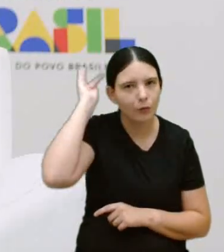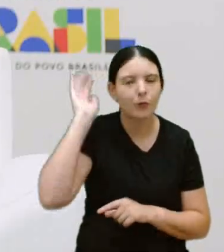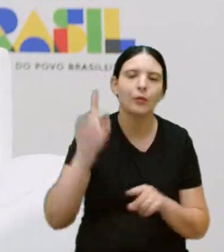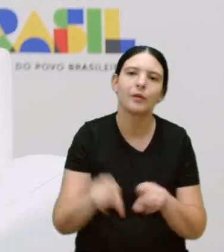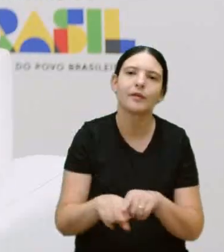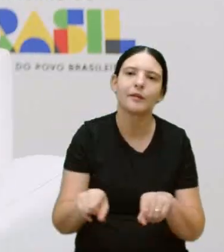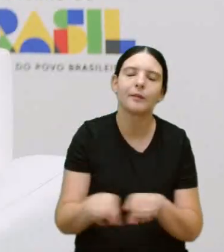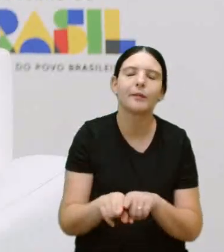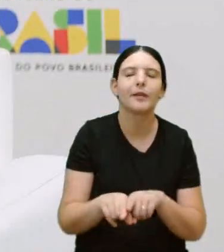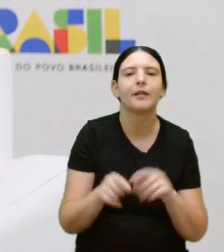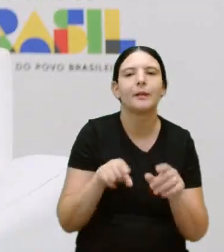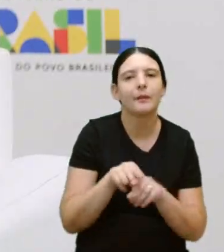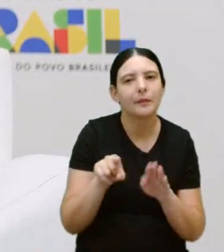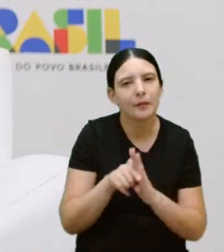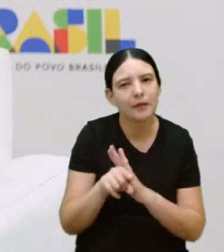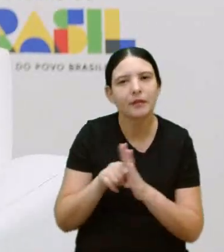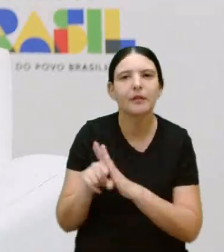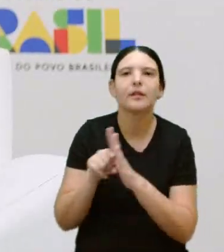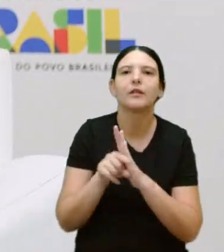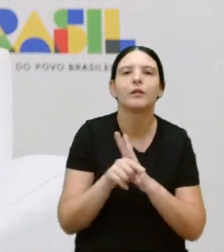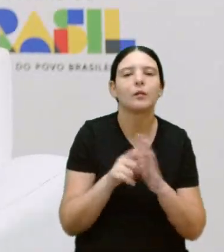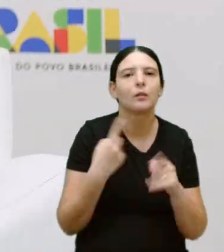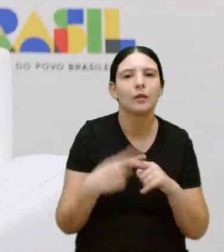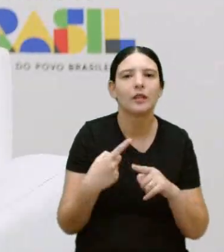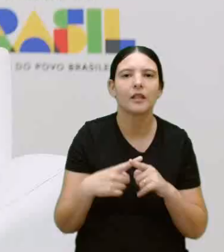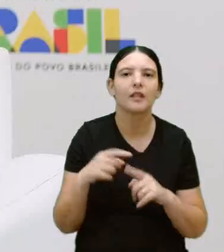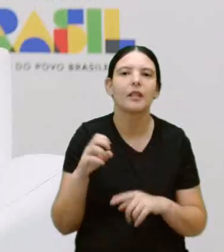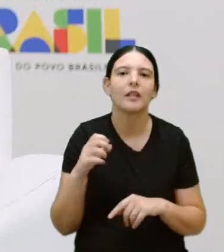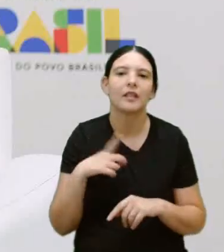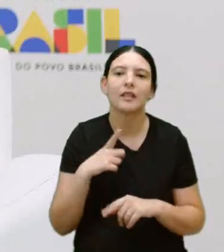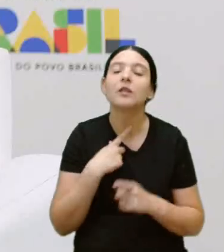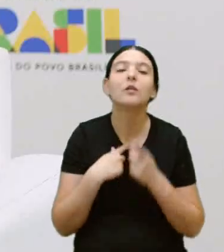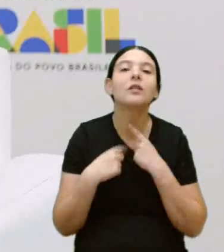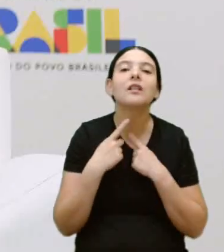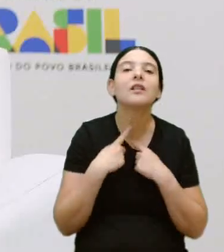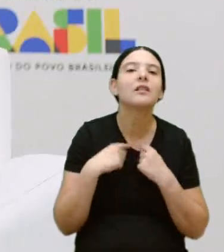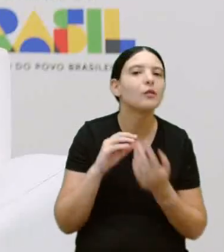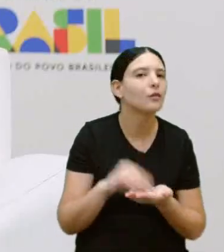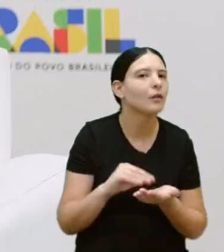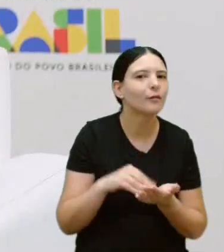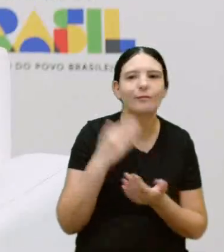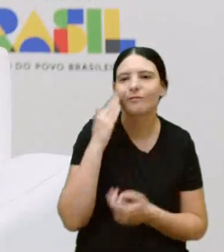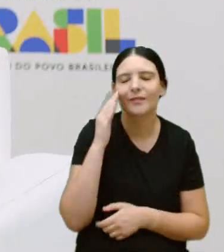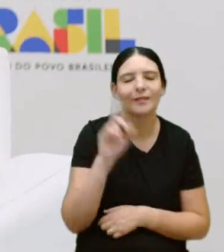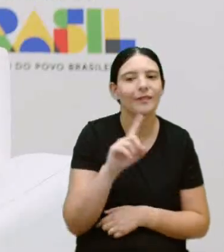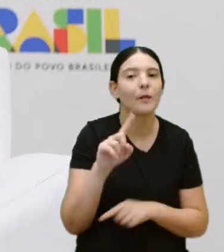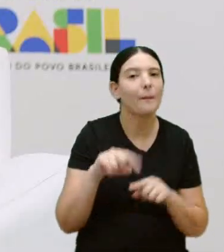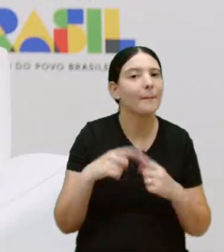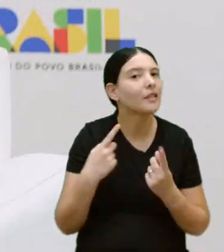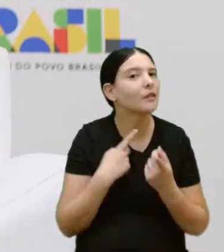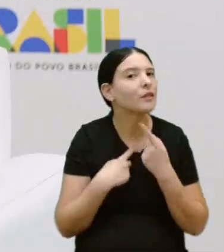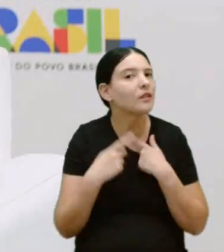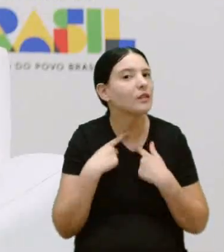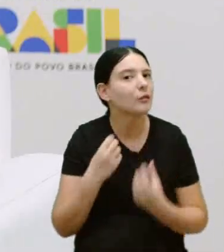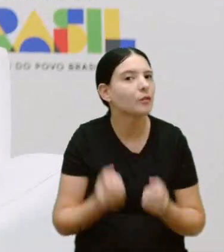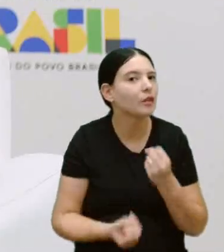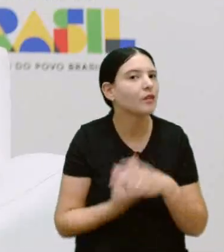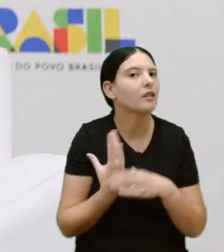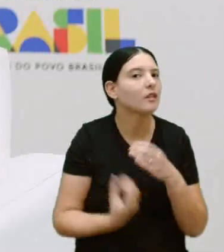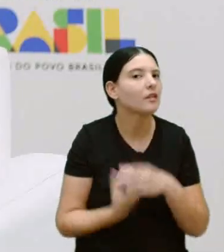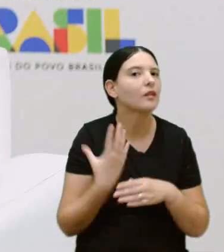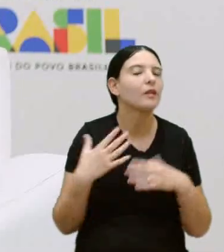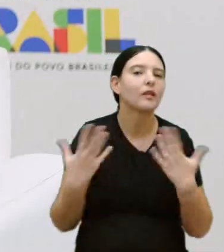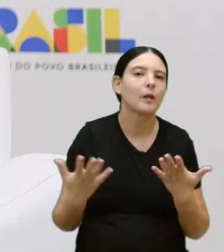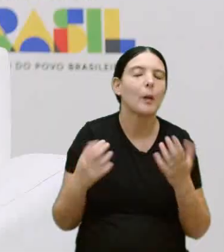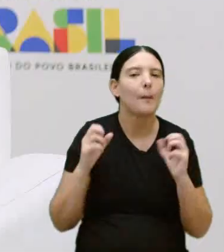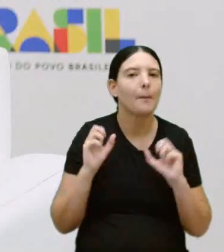A esquizoanálise, ela não entende o desejo como falta, mas o desejo como produção. Então, eu posso estar bem no lugar que